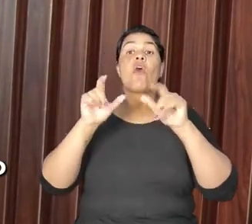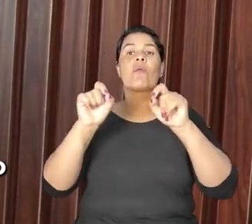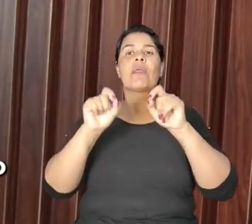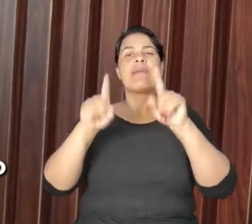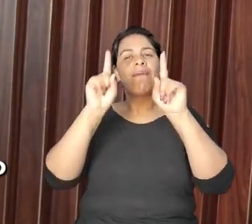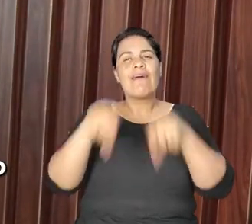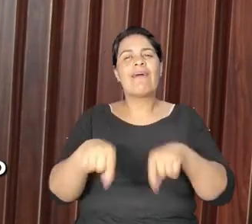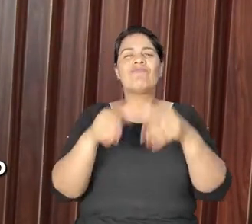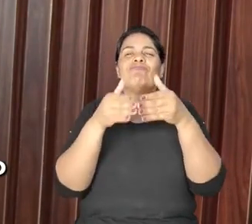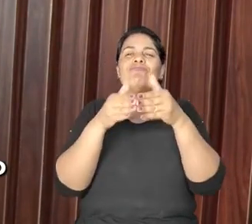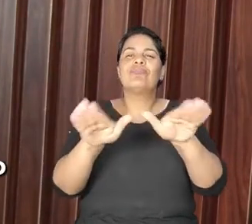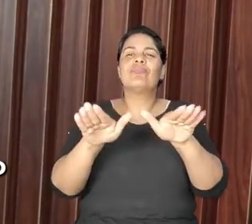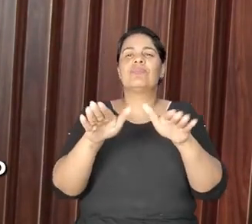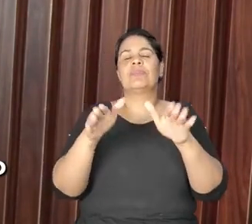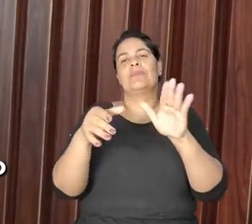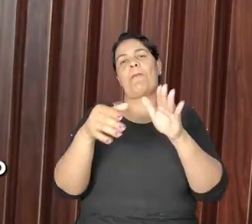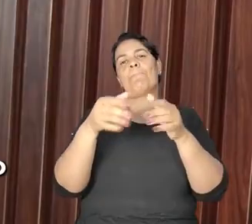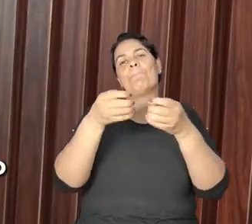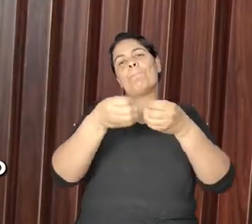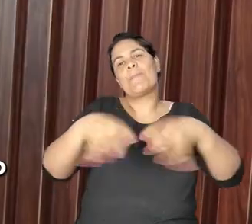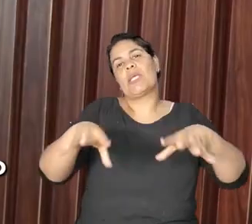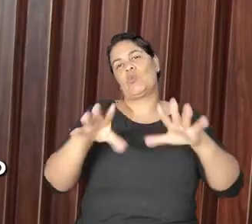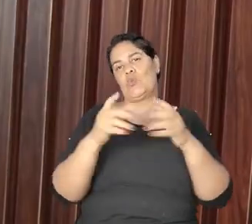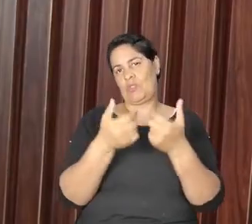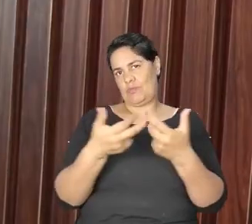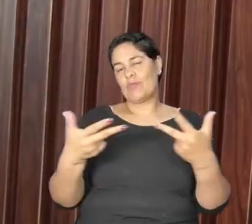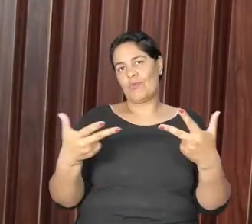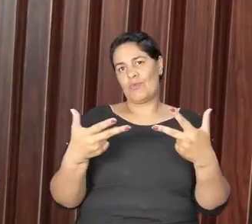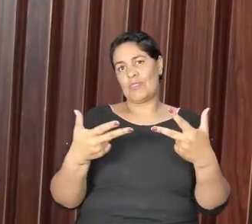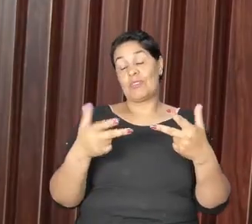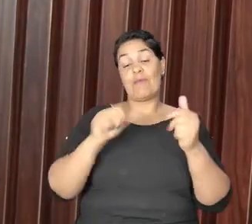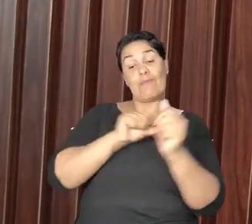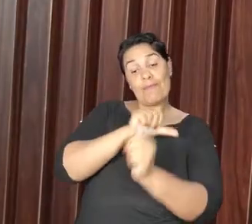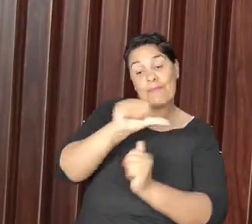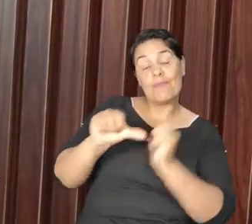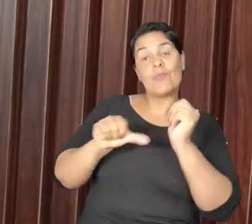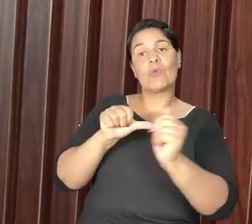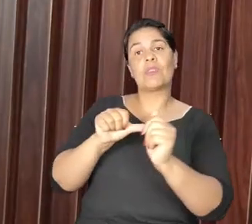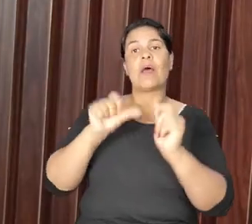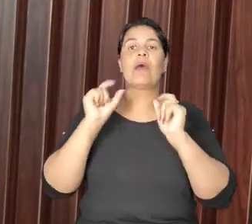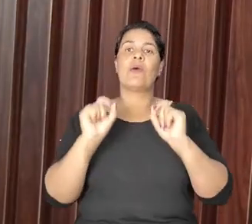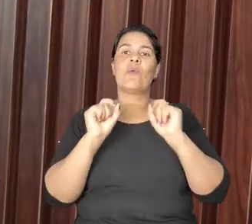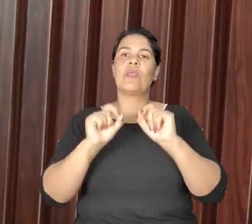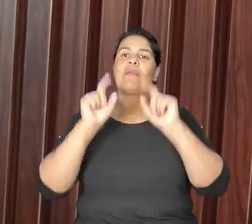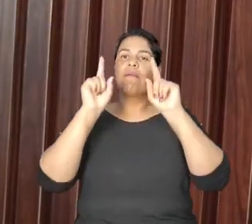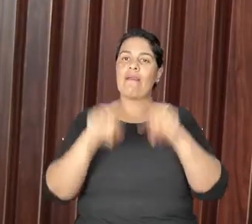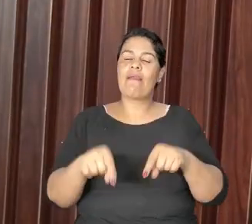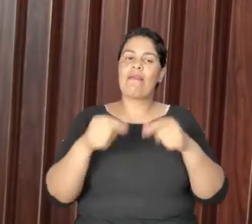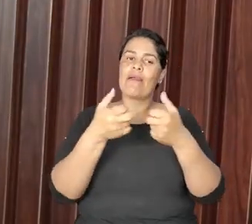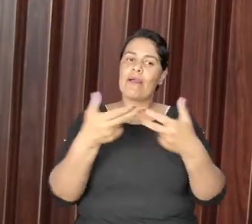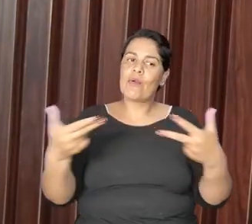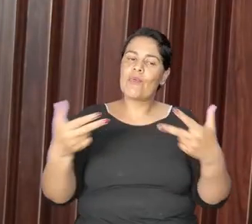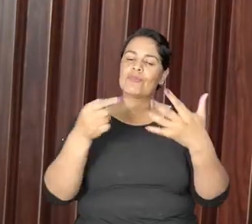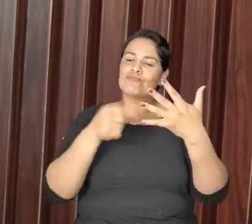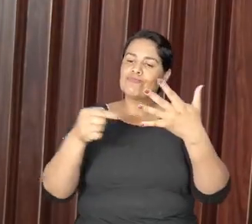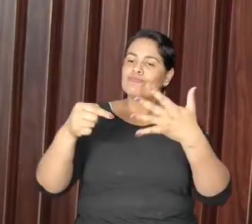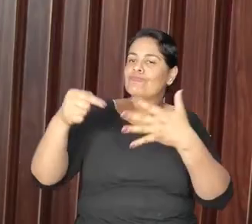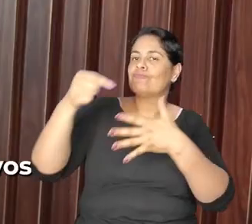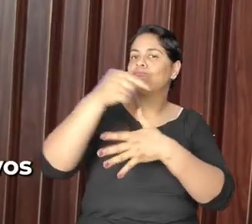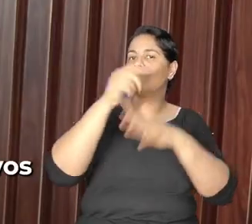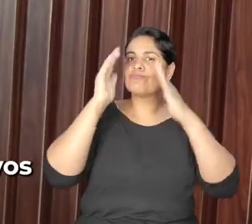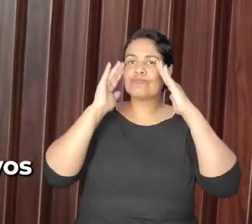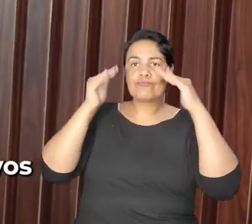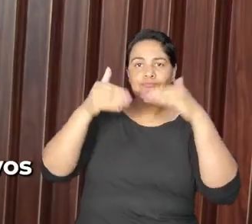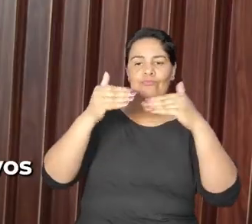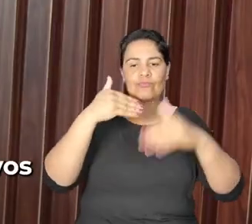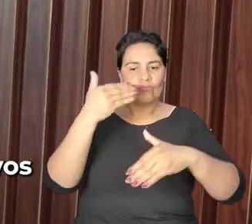é focar na reparação do dano causado. E com isso, transformar, que é colocar na prática